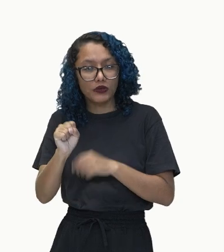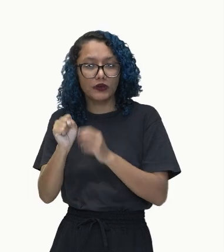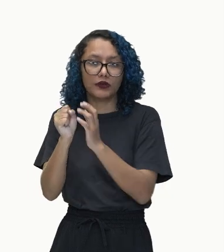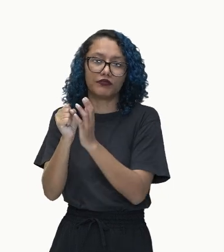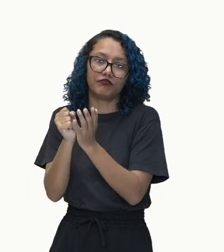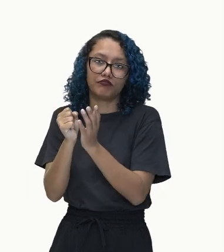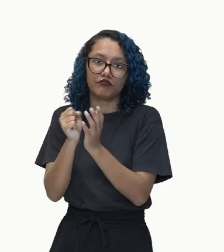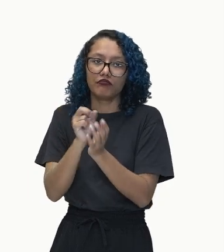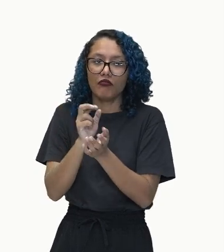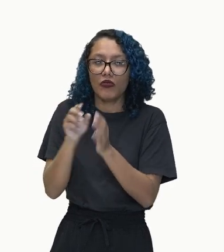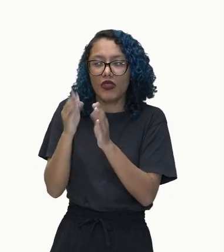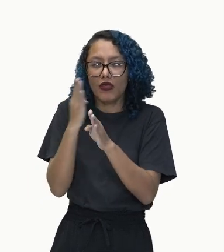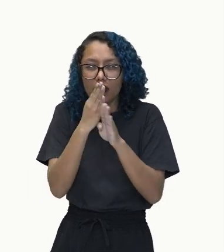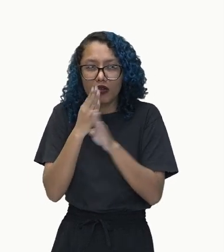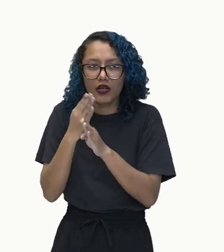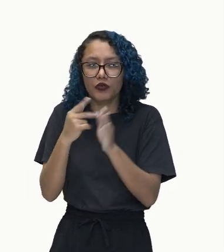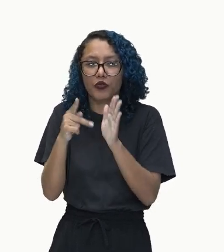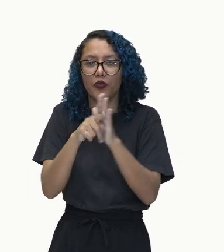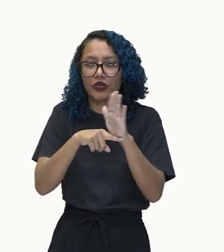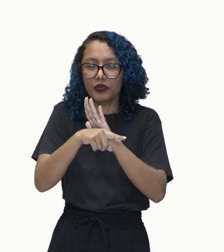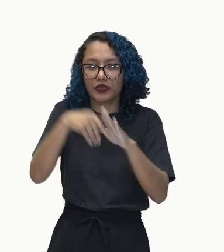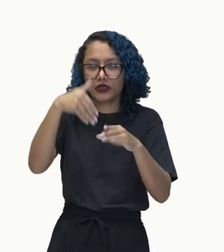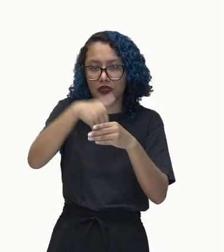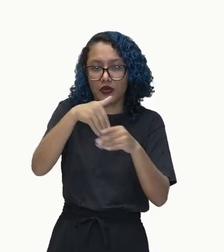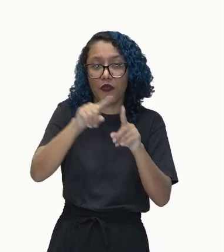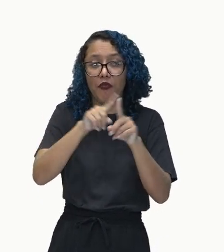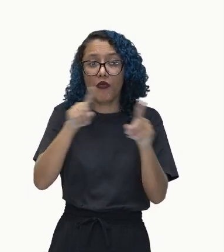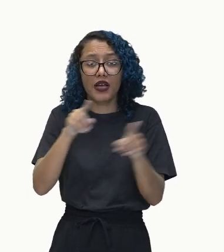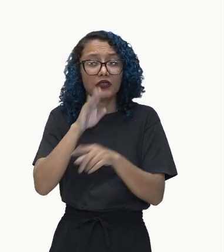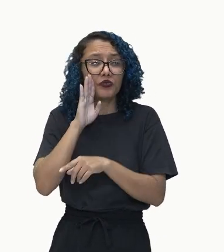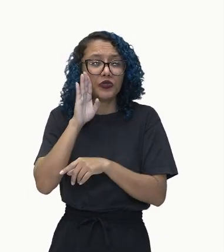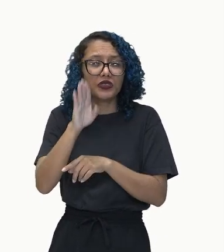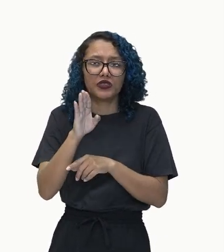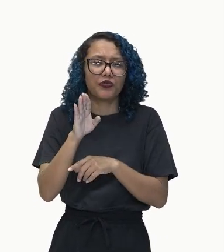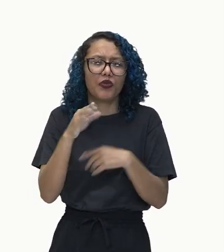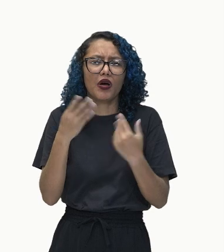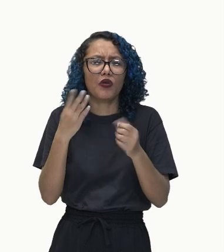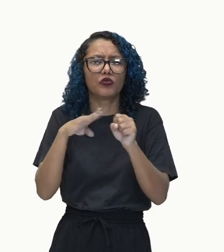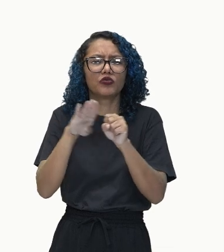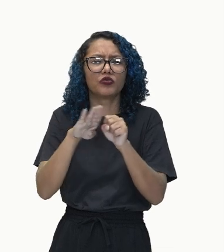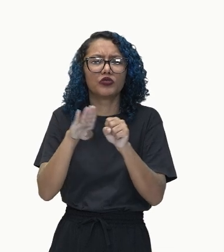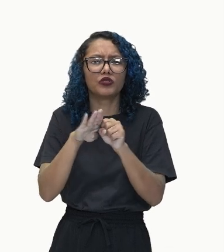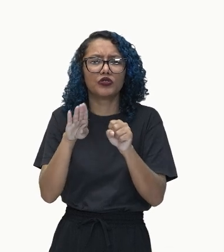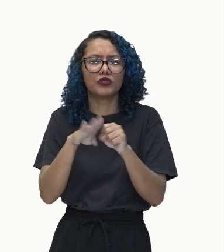mais importante, o núcleo, é esse substantivo aqui, ó.